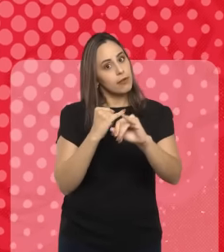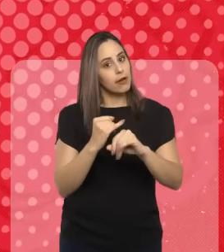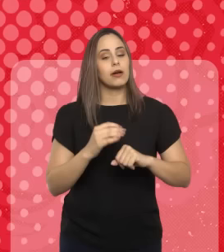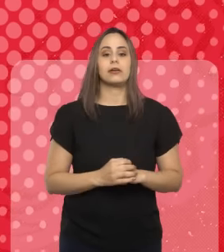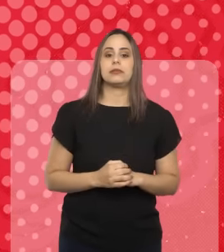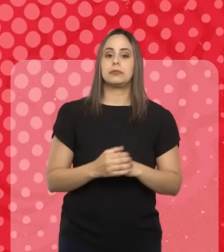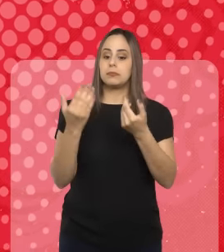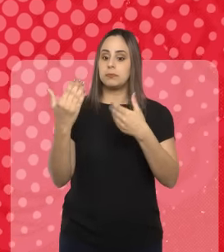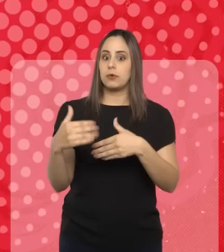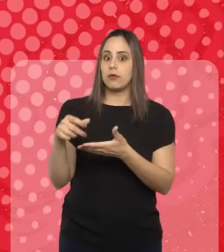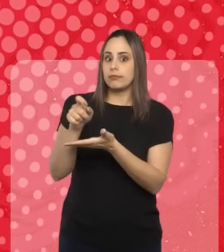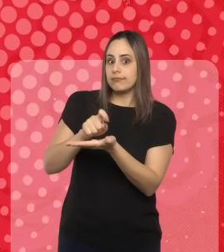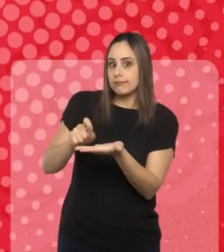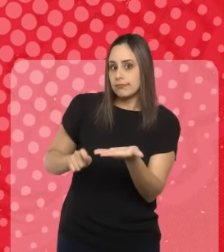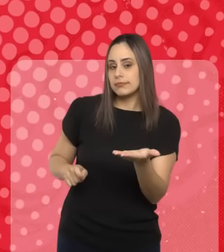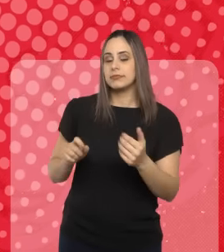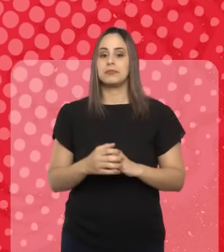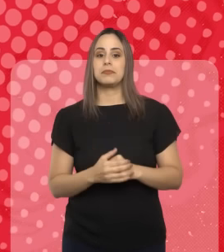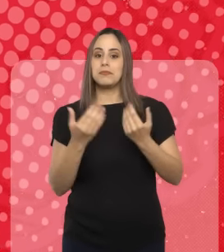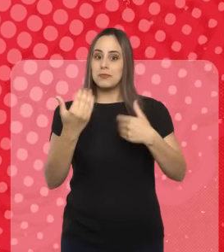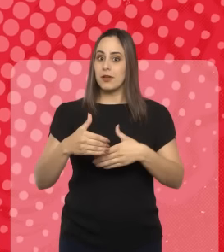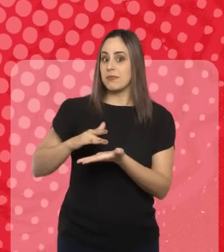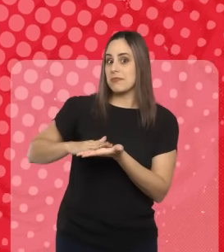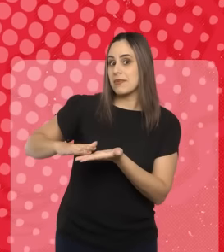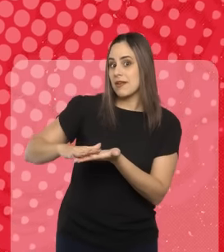prova impressa, prova em braille.